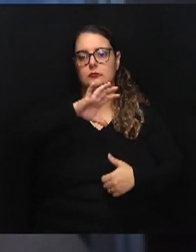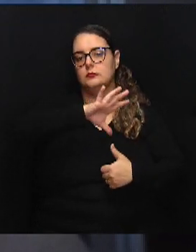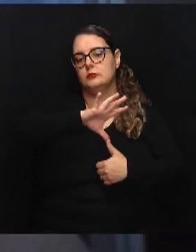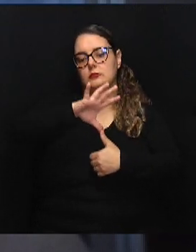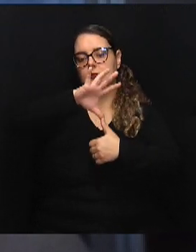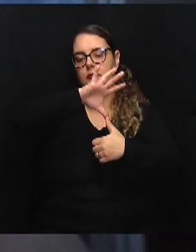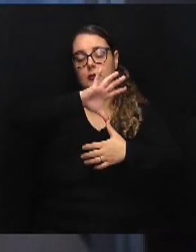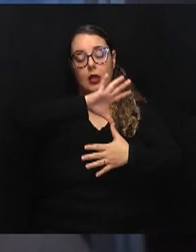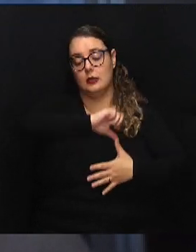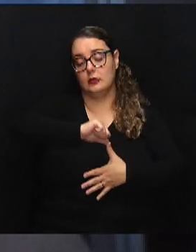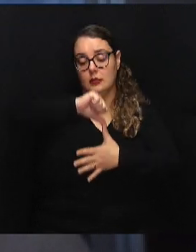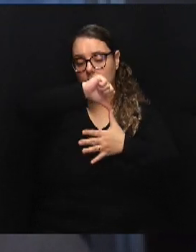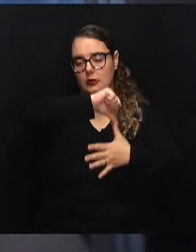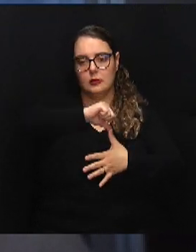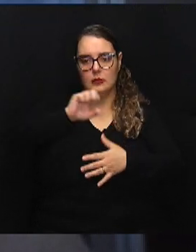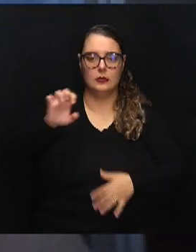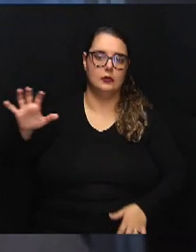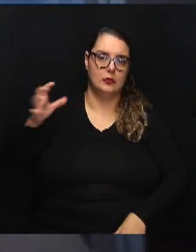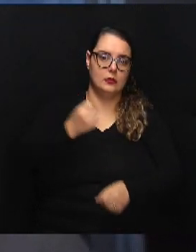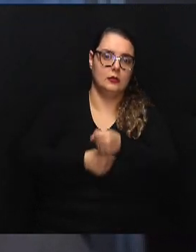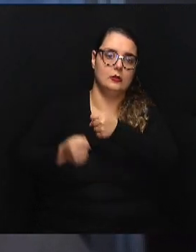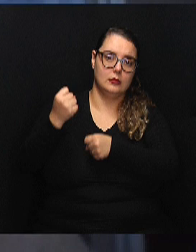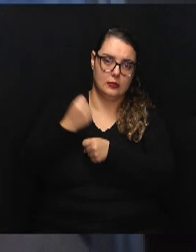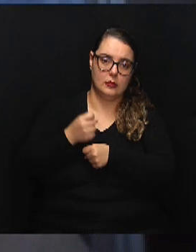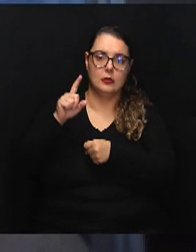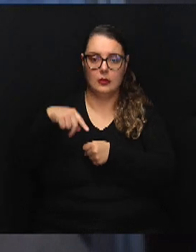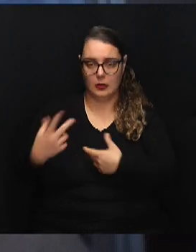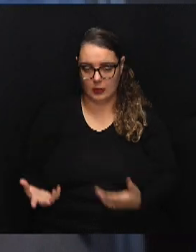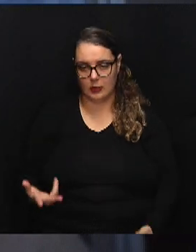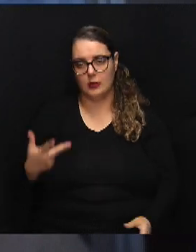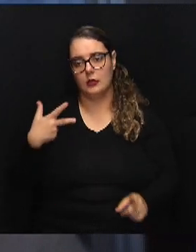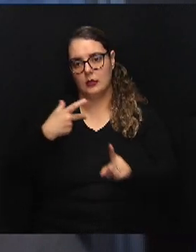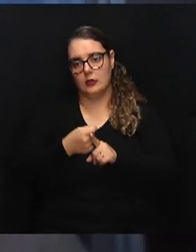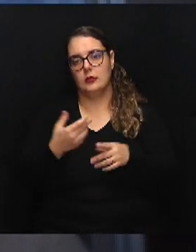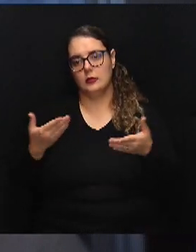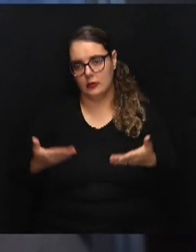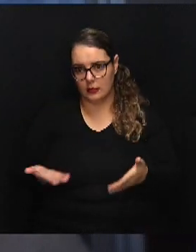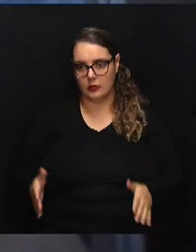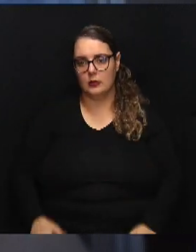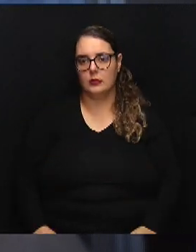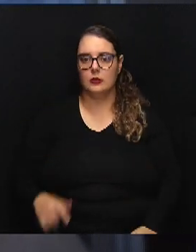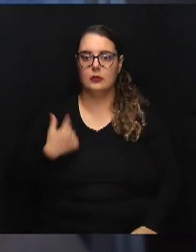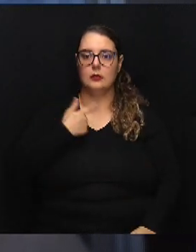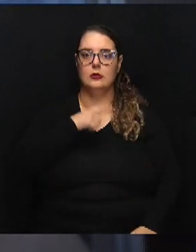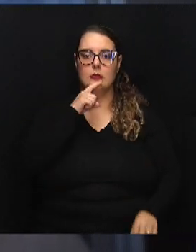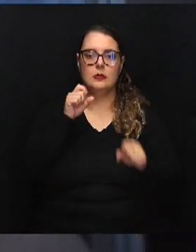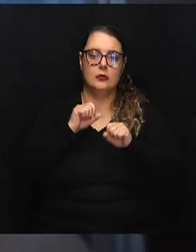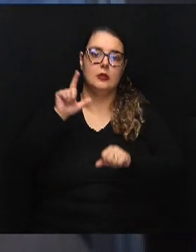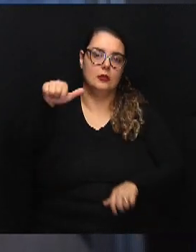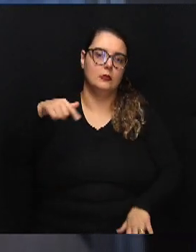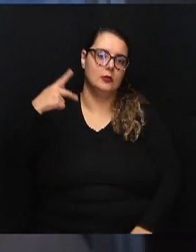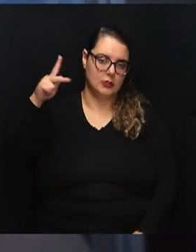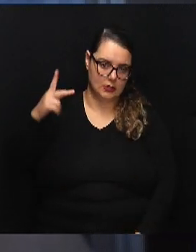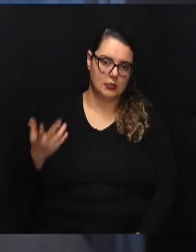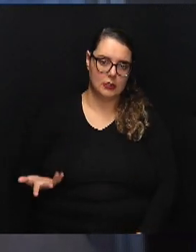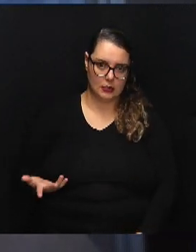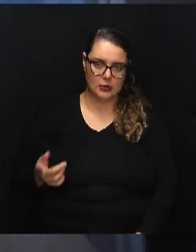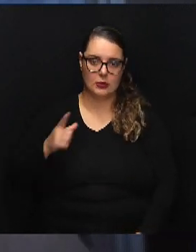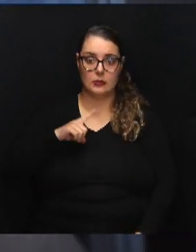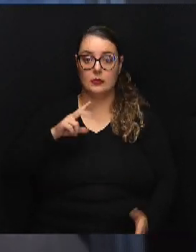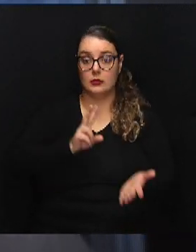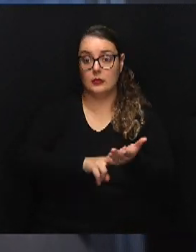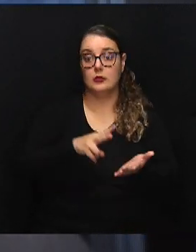na Europa, no ano anterior, é o vírus que a gente vai ser vacinado aqui, porque o nosso inverno é depois deles, né? Então, a gente já tem uma